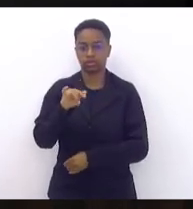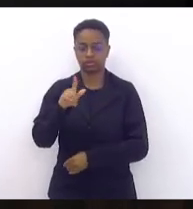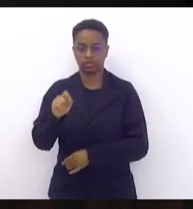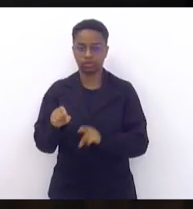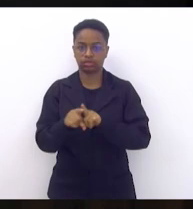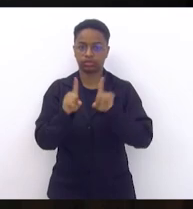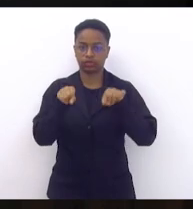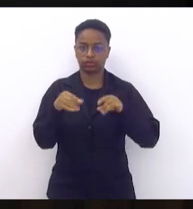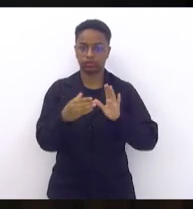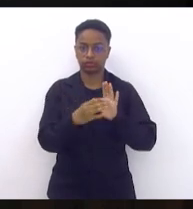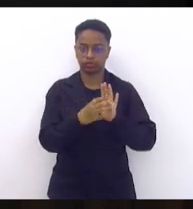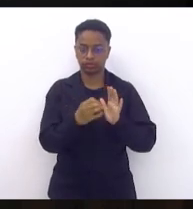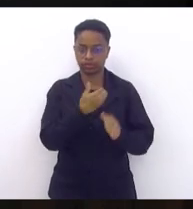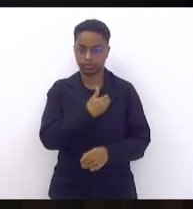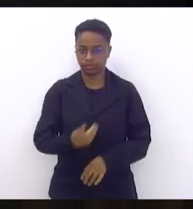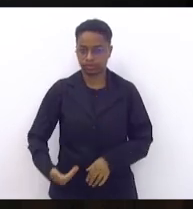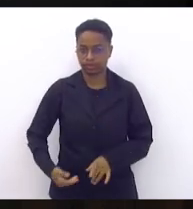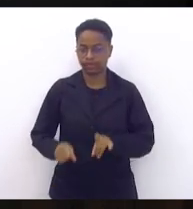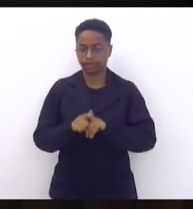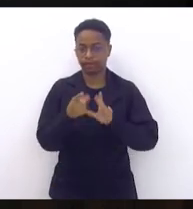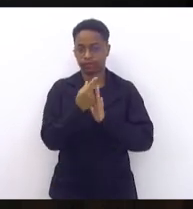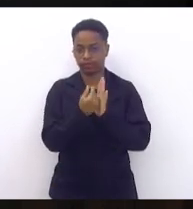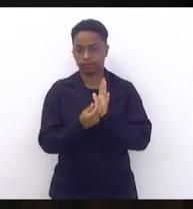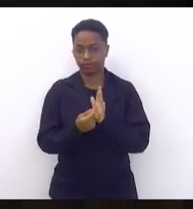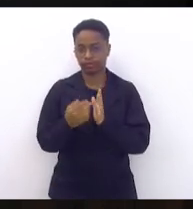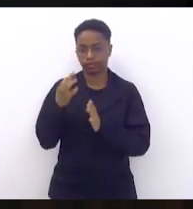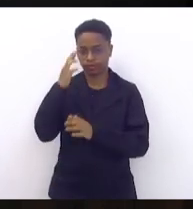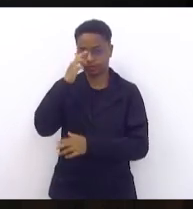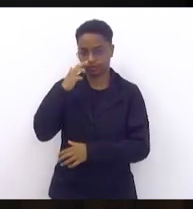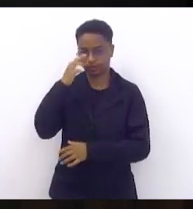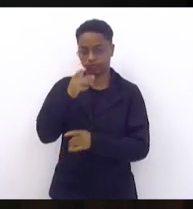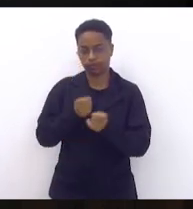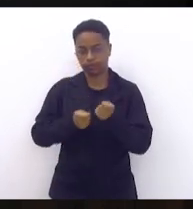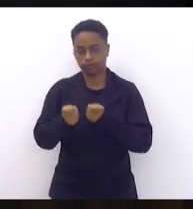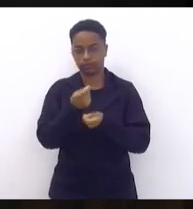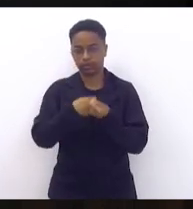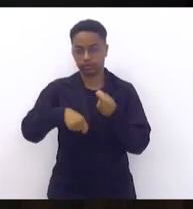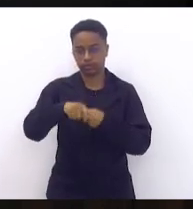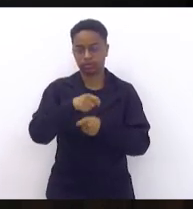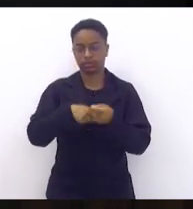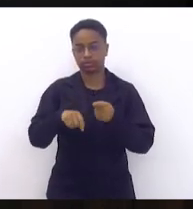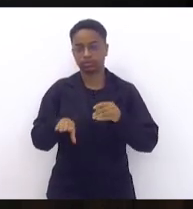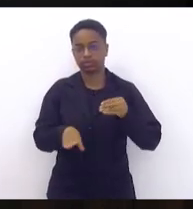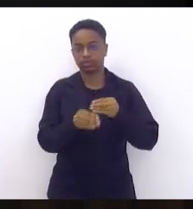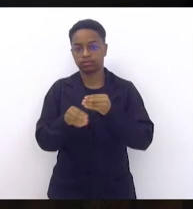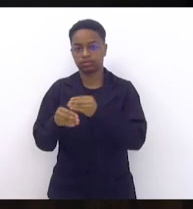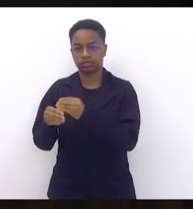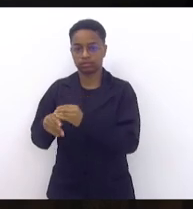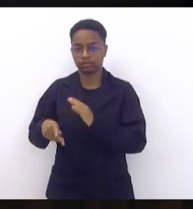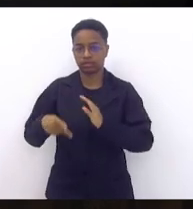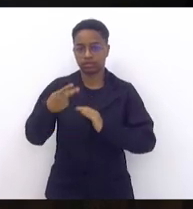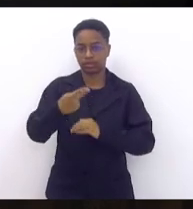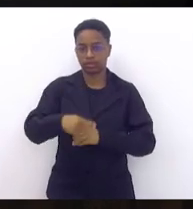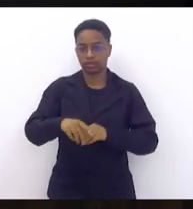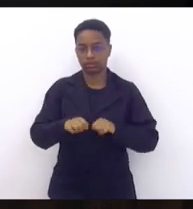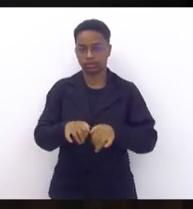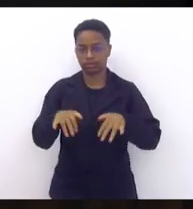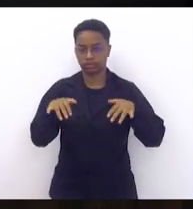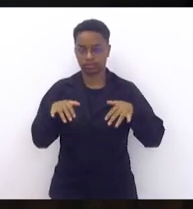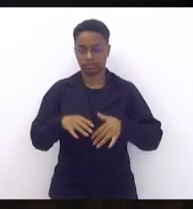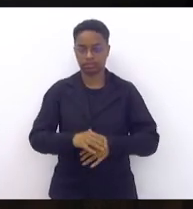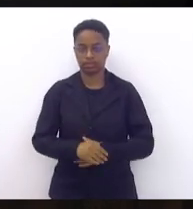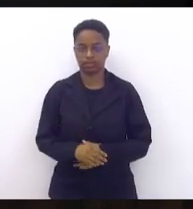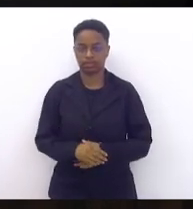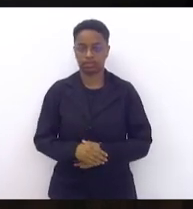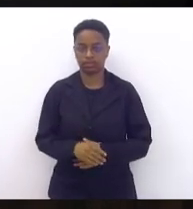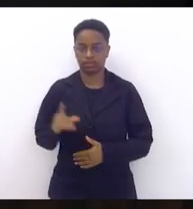Servidores Públicos e de Orçamento, Finanças, Fiscalização Financeira e Controle, as emendas de plenário. Para emitir parecer